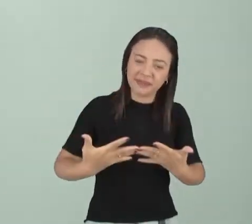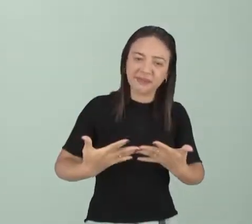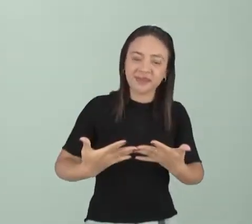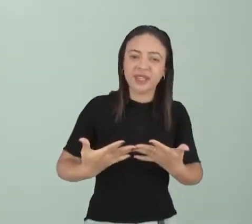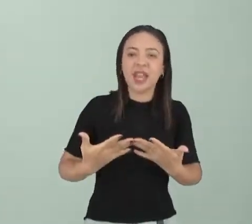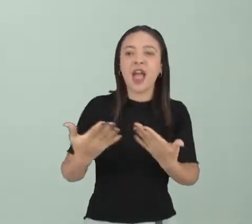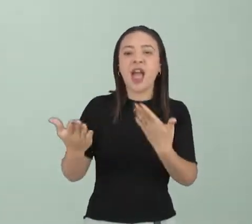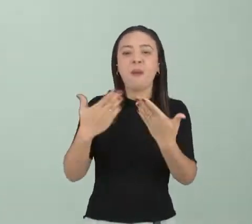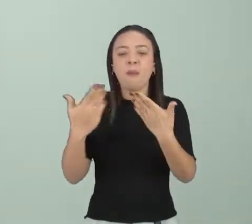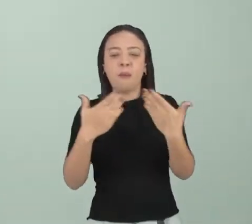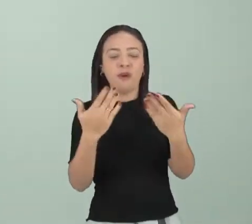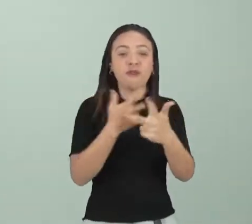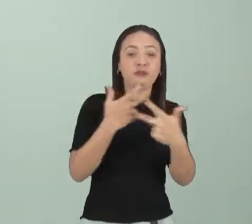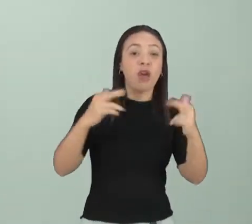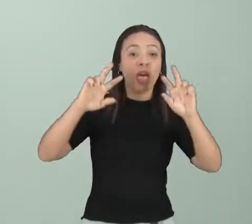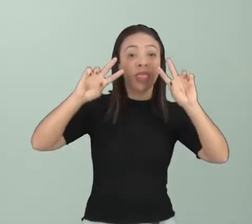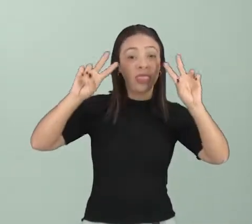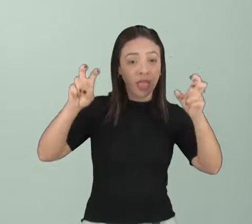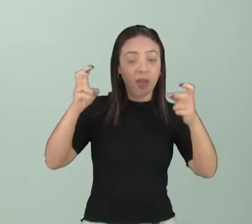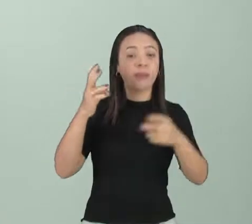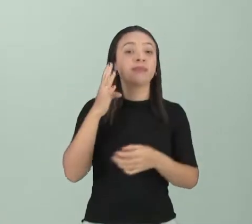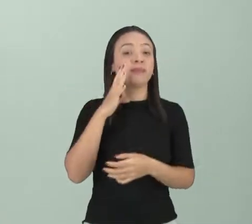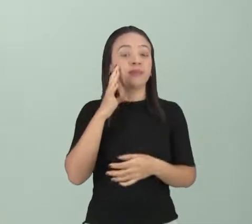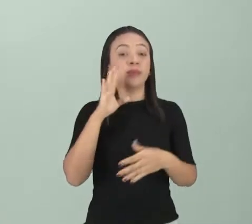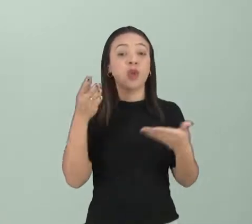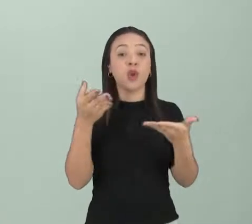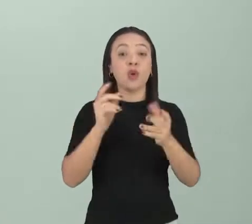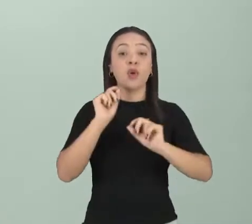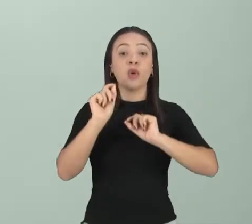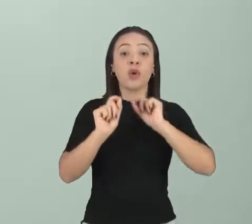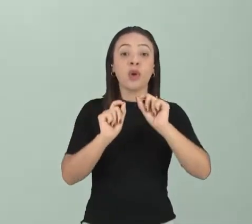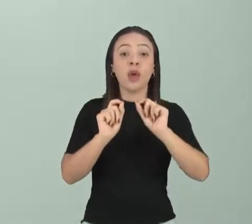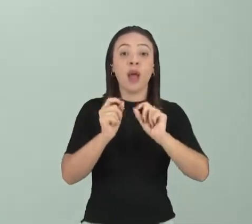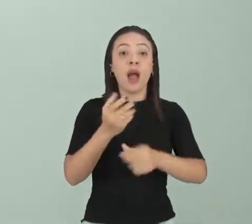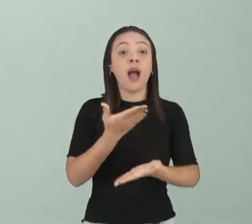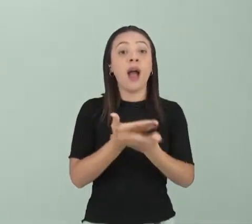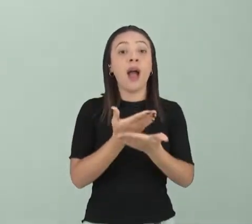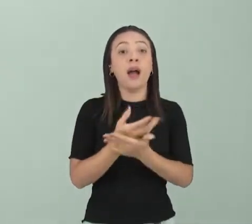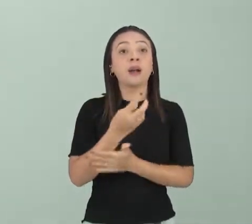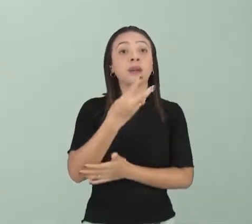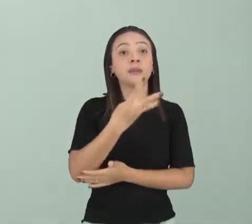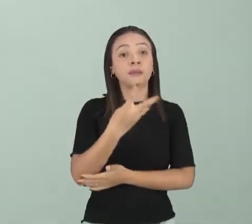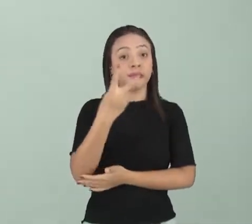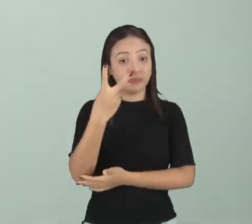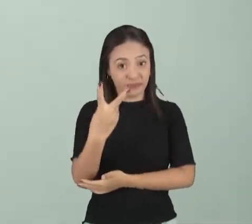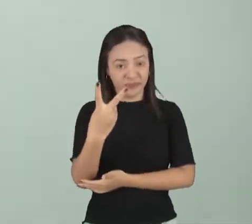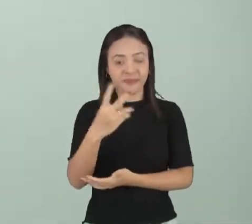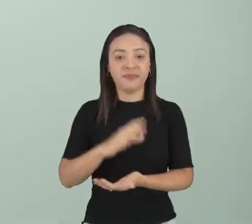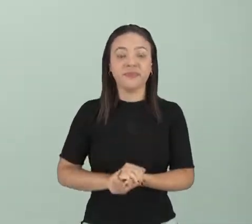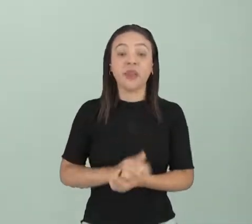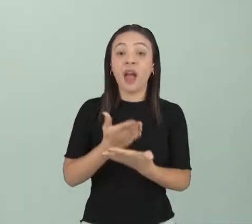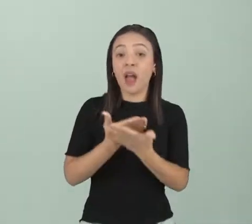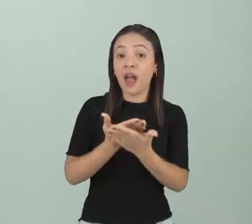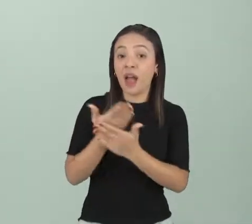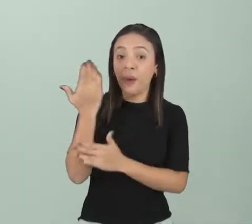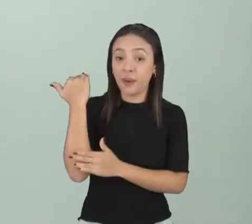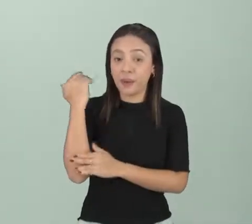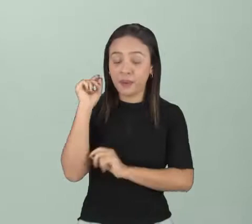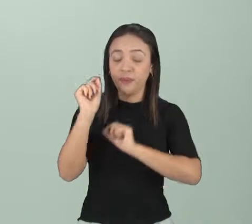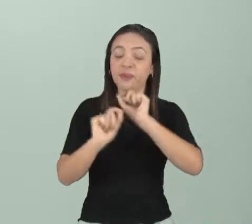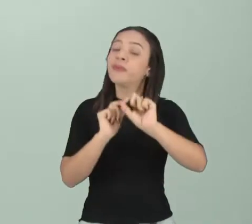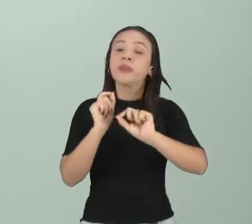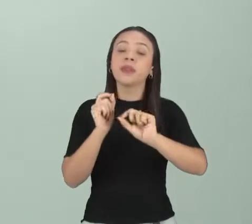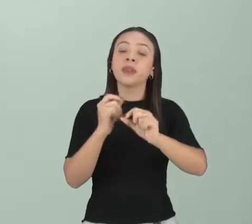já discutimos muitos assuntos E hoje nós estamos na nossa aula 32 a aula